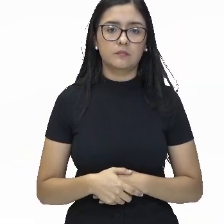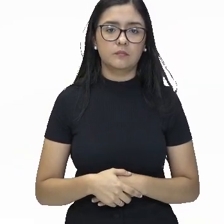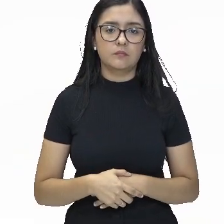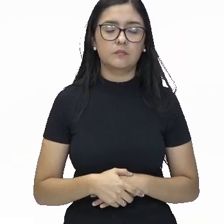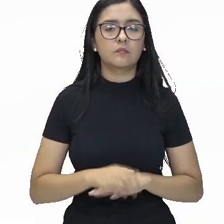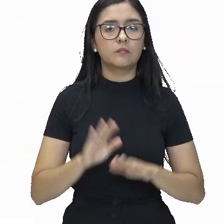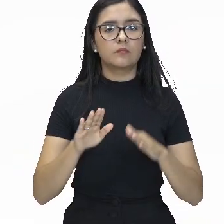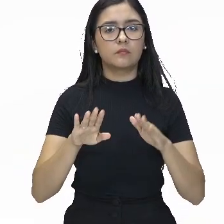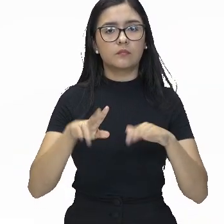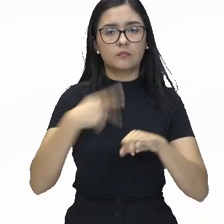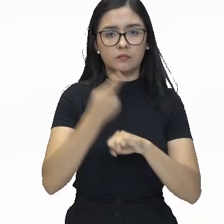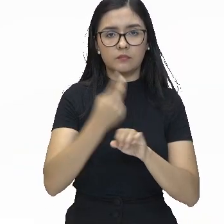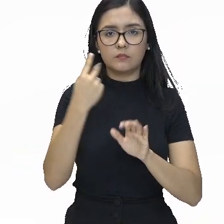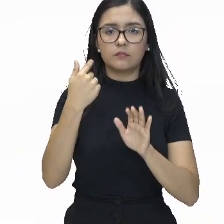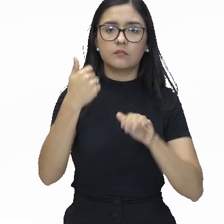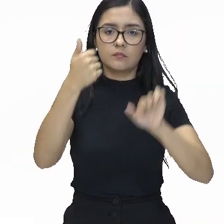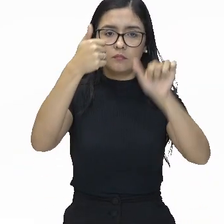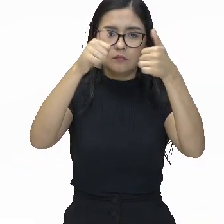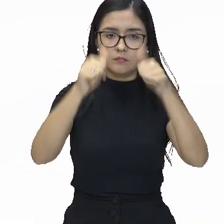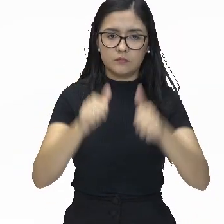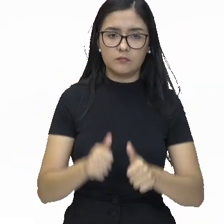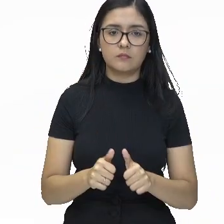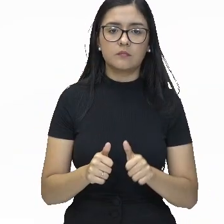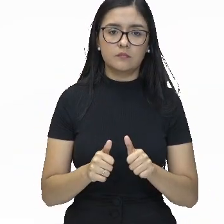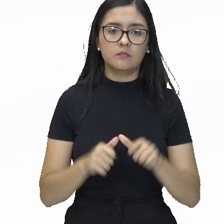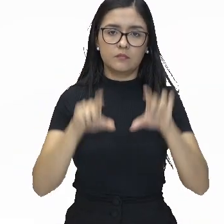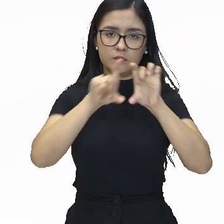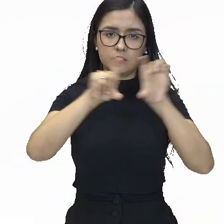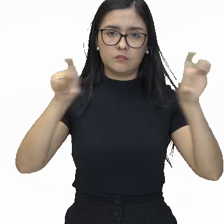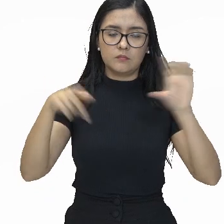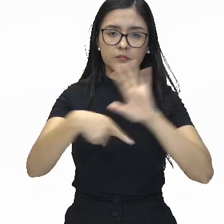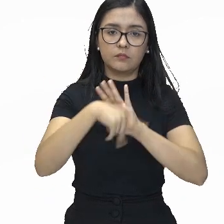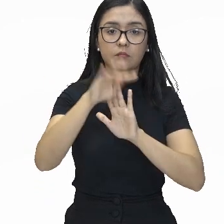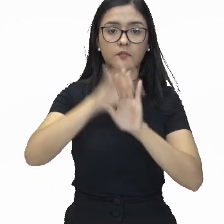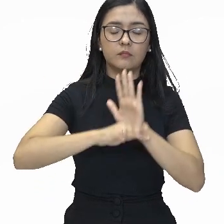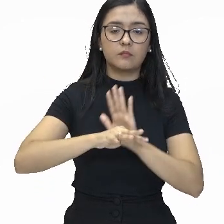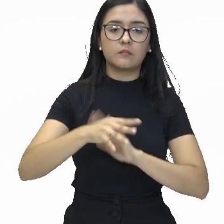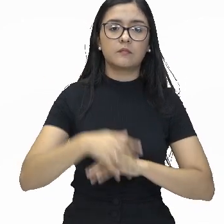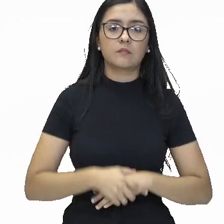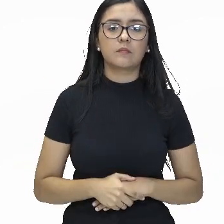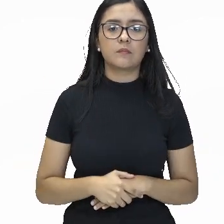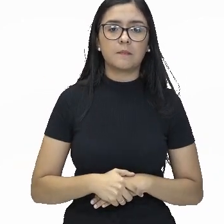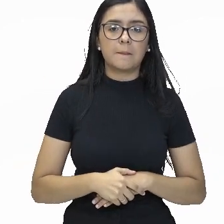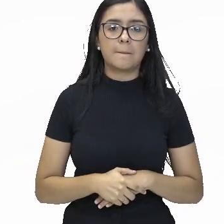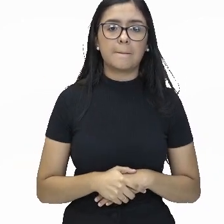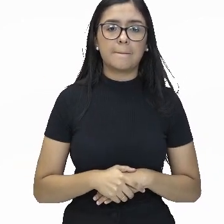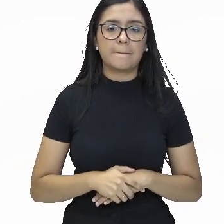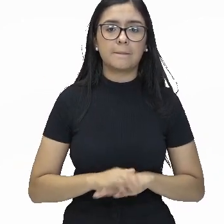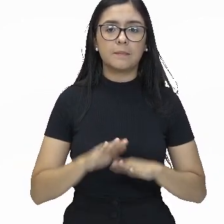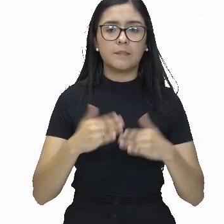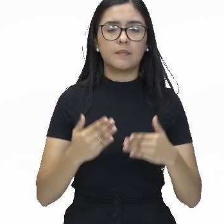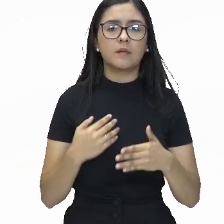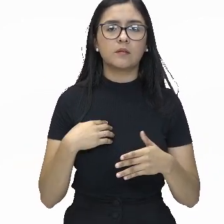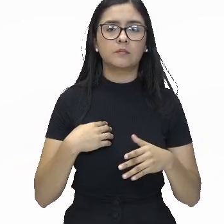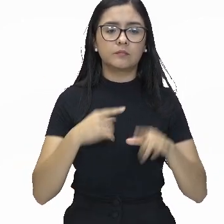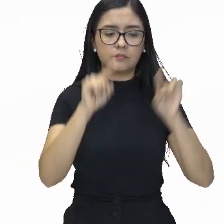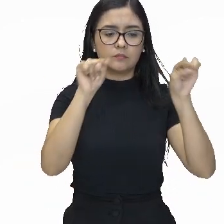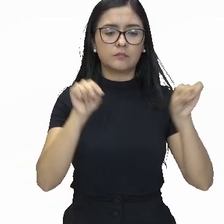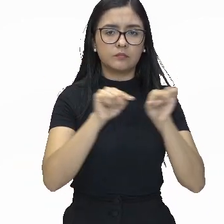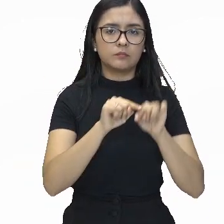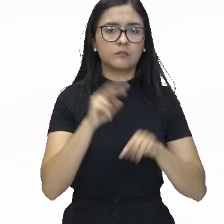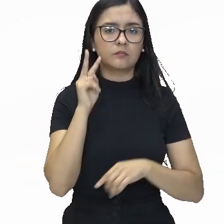vai analisar também um trecho desse texto. É mais fácil amar o retrato. Eu